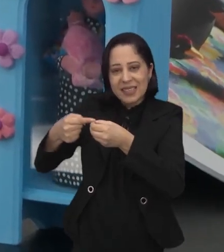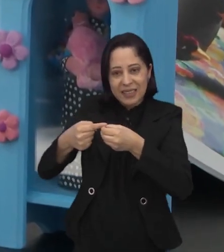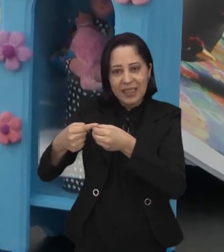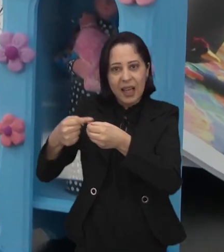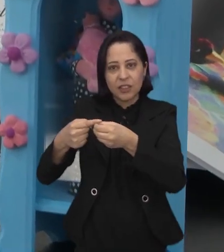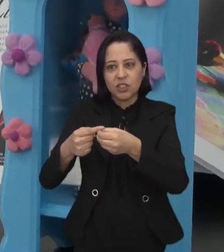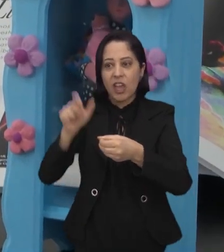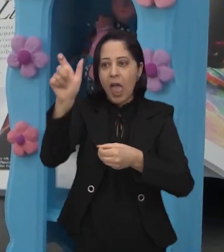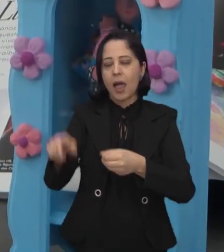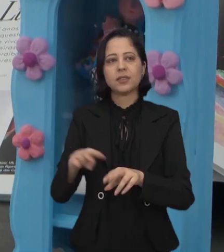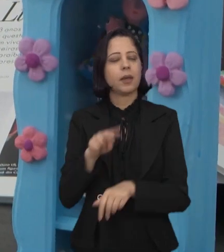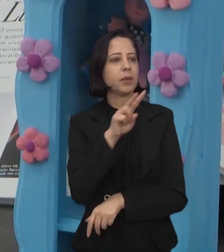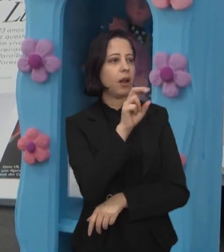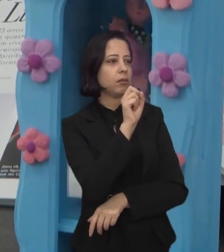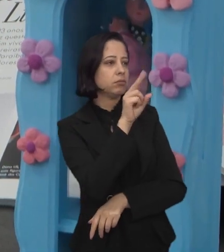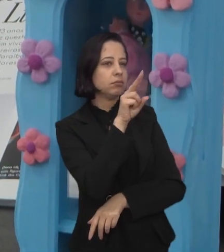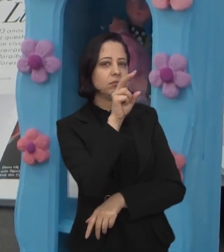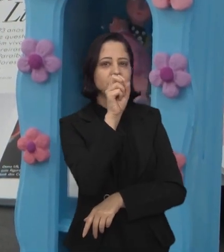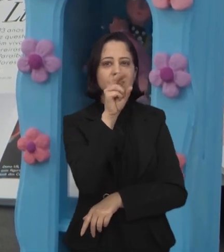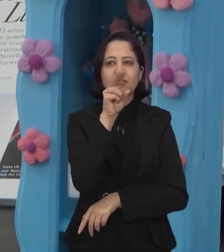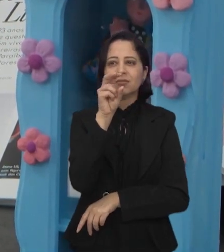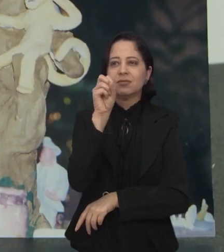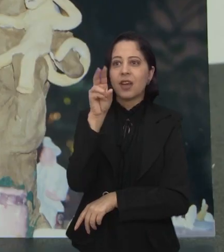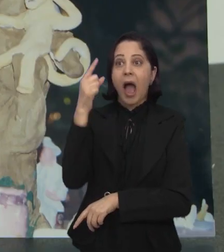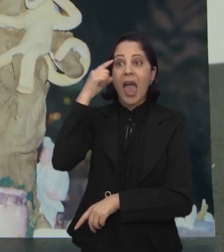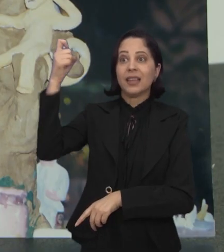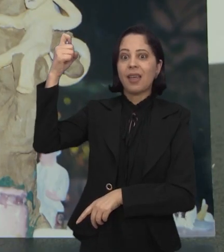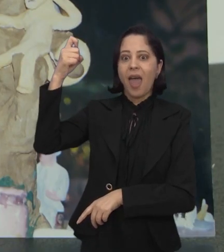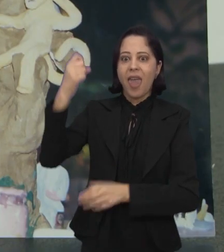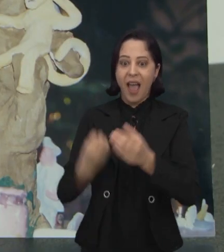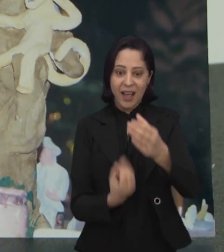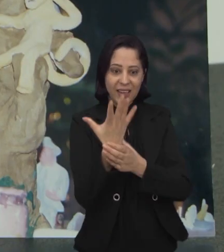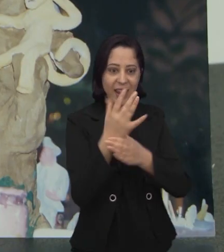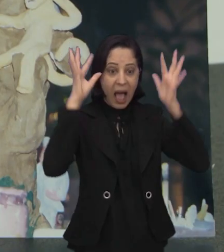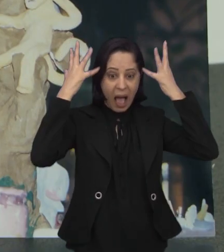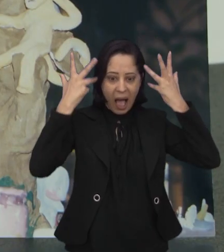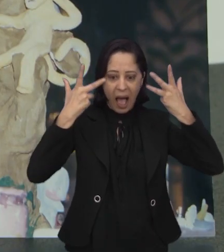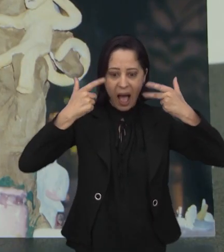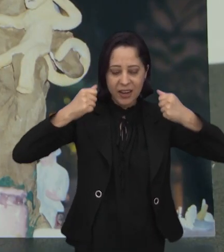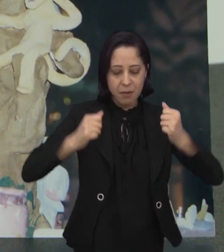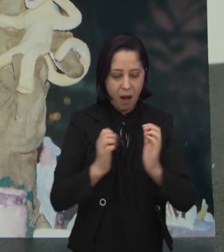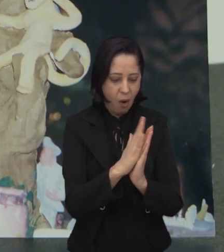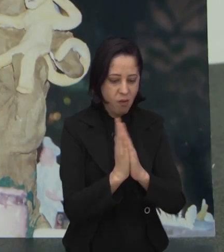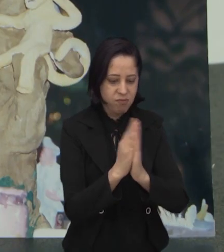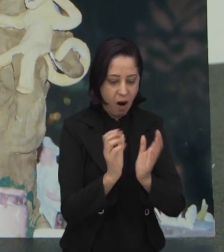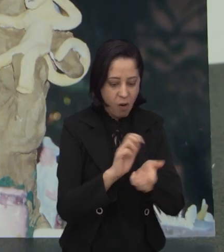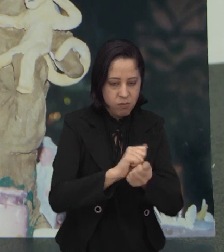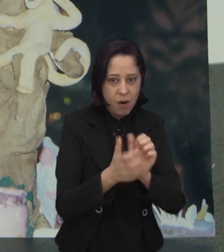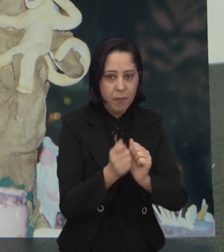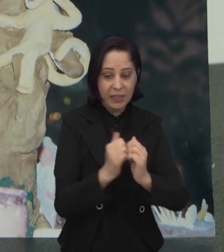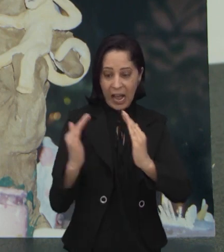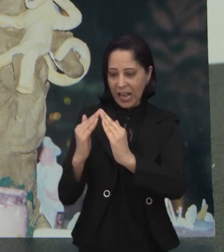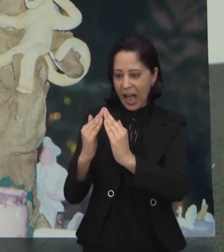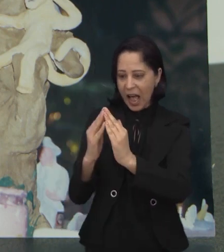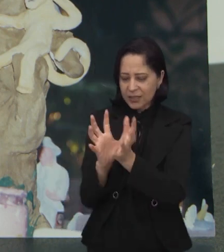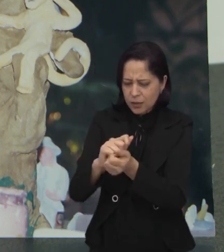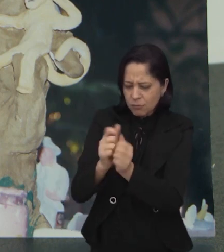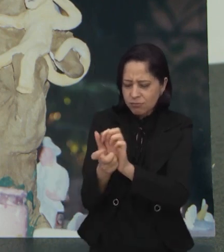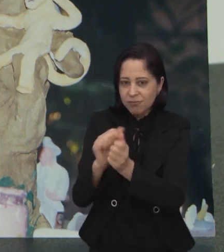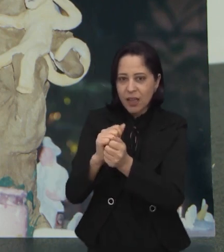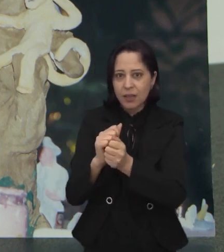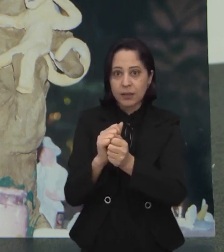a espalhar a identidade regional pela cidade. Fez isso com a maestria de quem transformava a argila